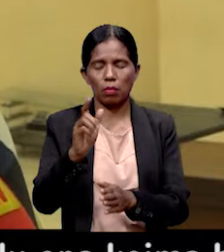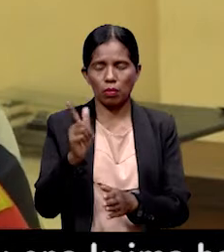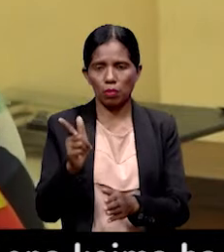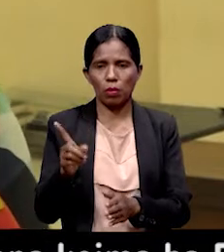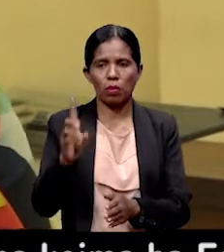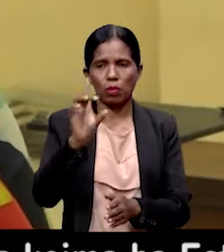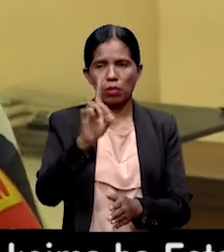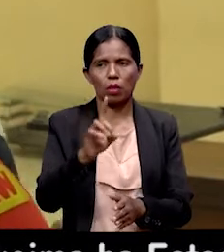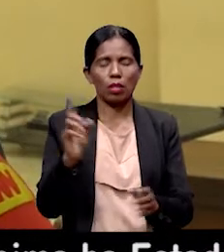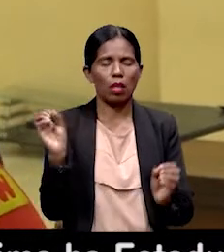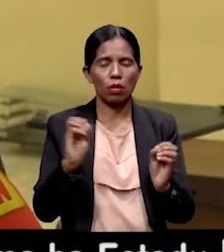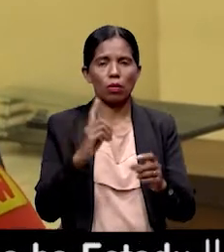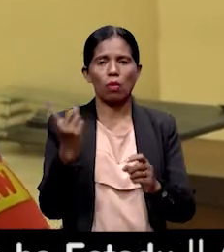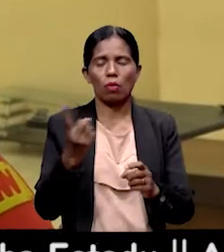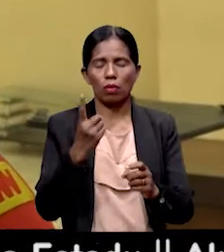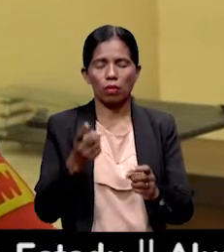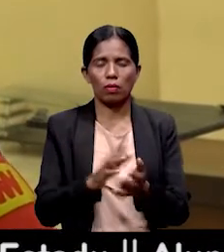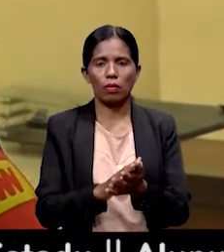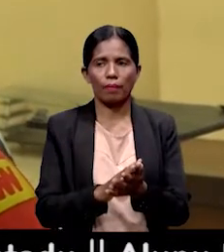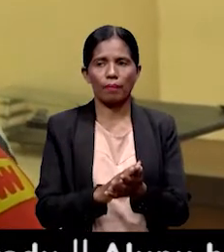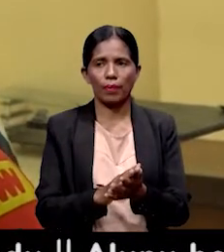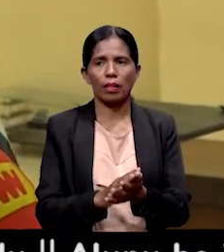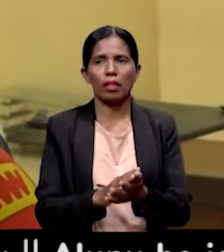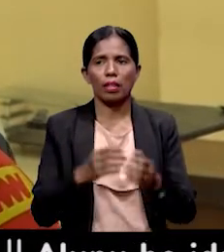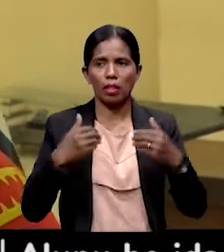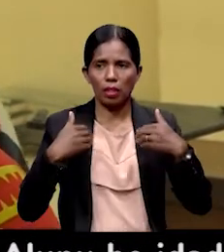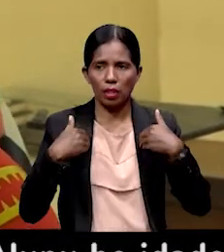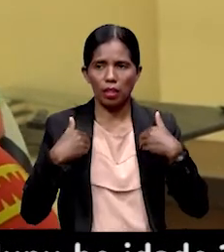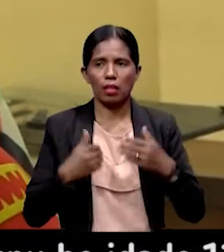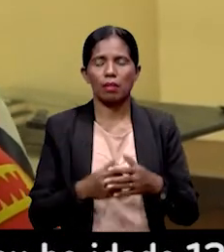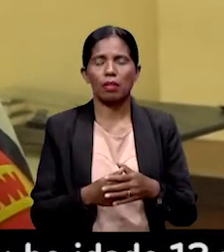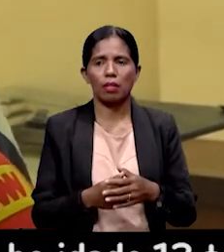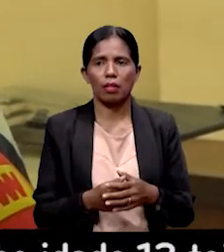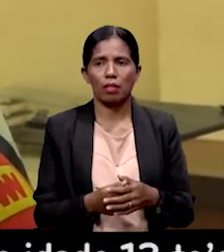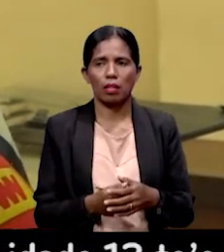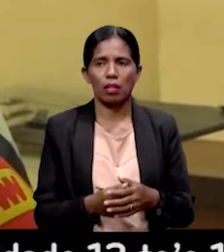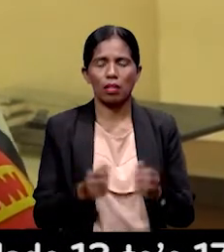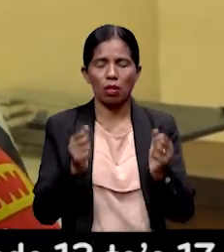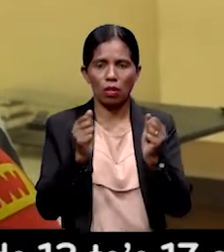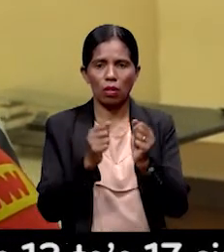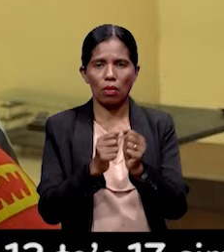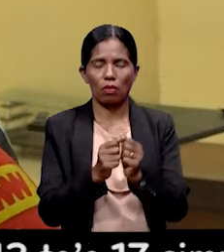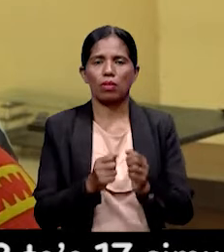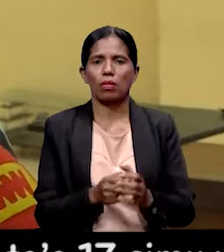o zerador ida nebe mak hatu husu mak asli, mas pelo menos zerador ida nebe hon ini a